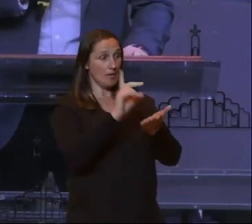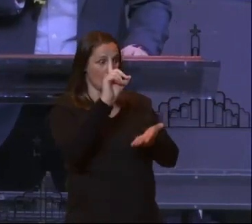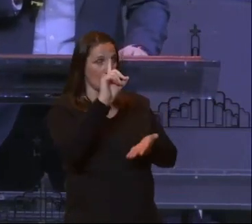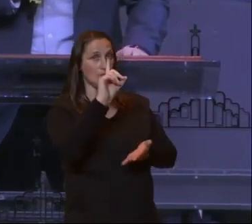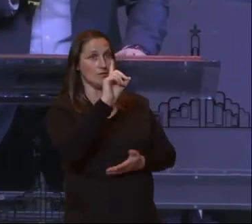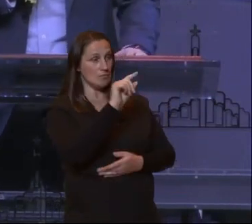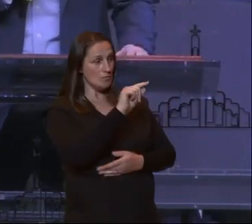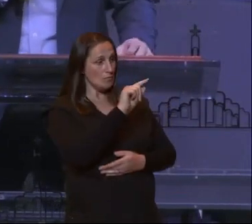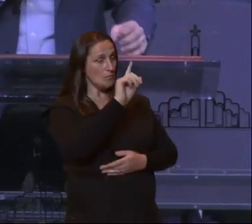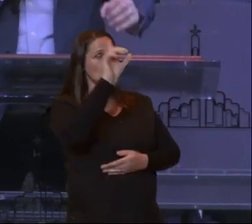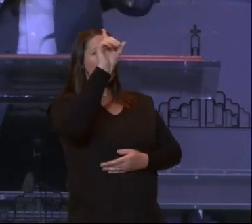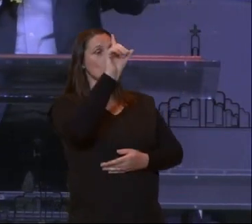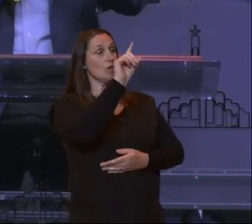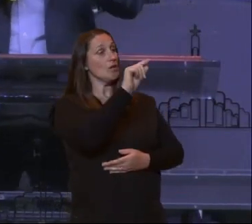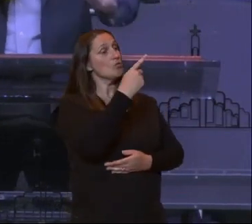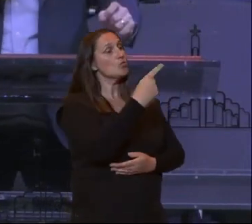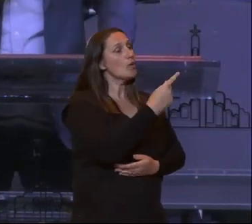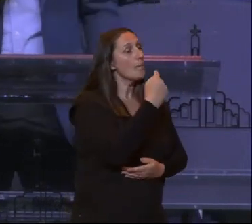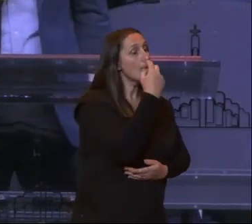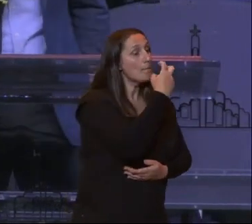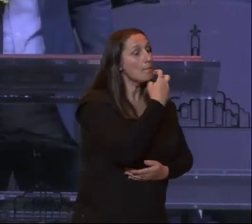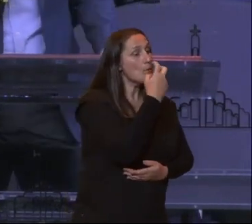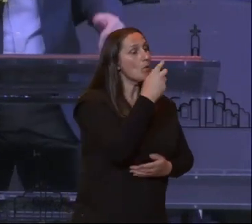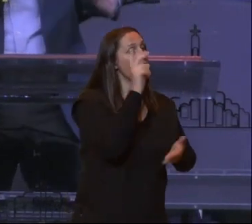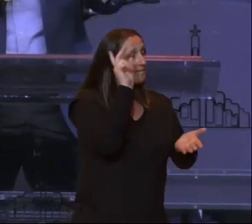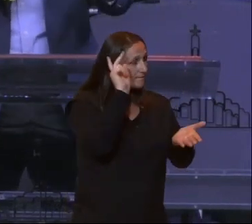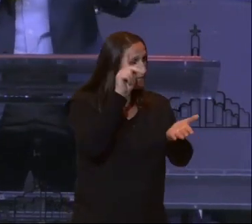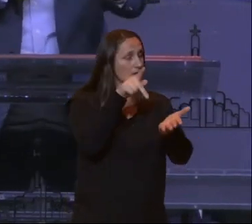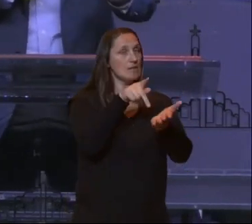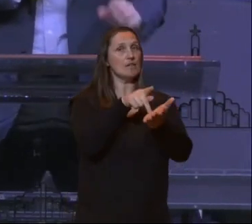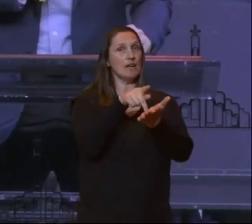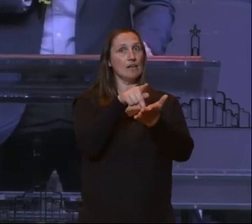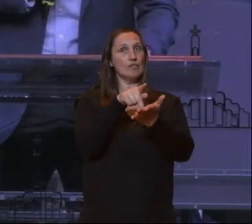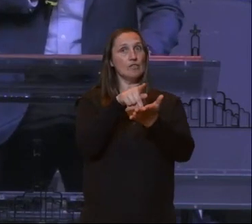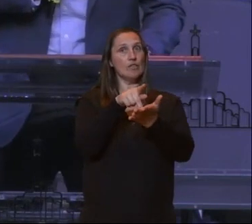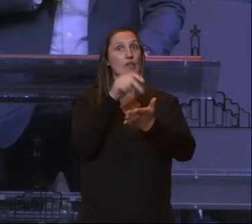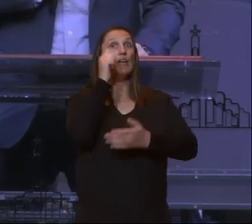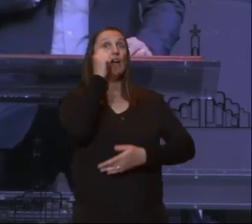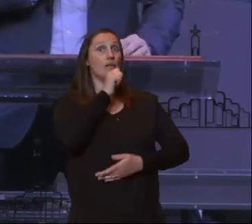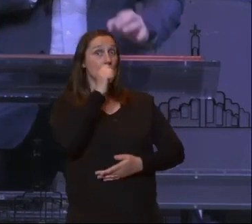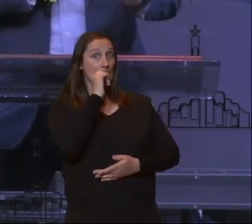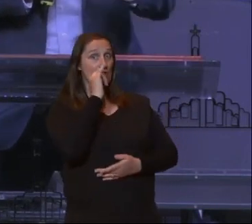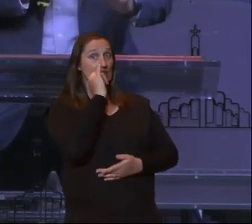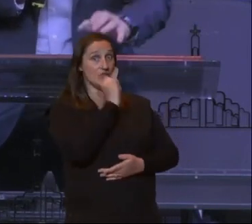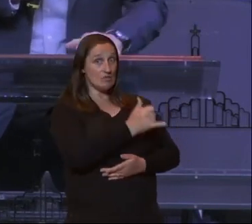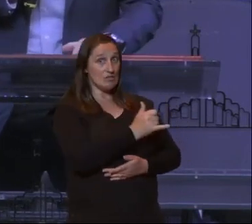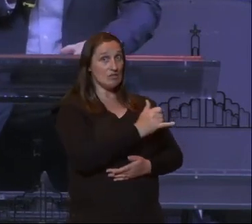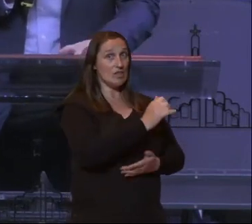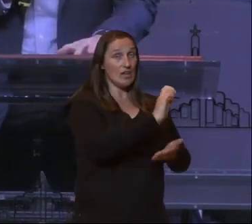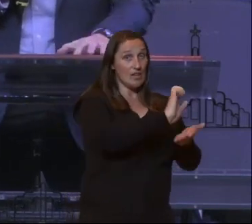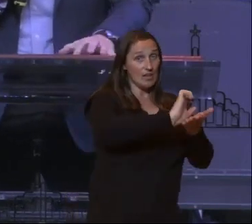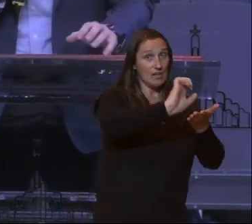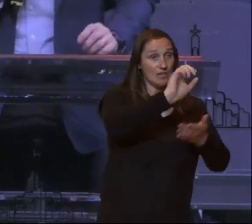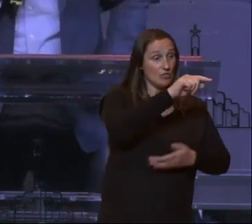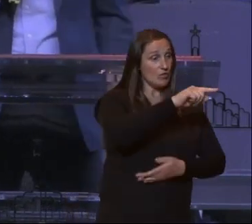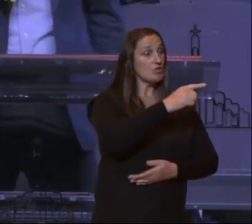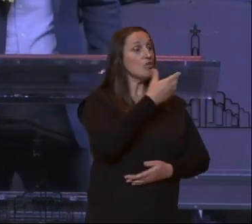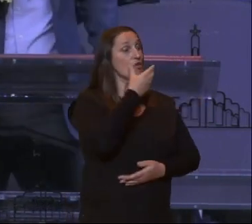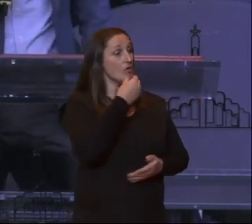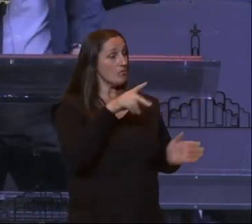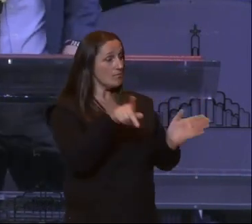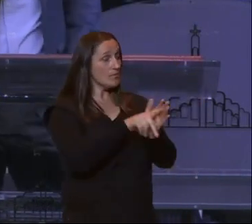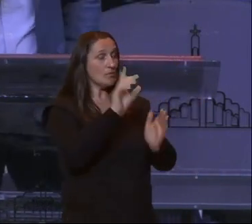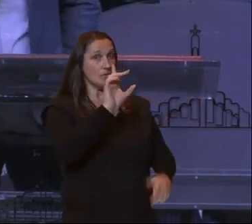vindo da sua boca é verdade. Mais uma vez, então a mulher disse a Elias: Agora sei que tu és um homem